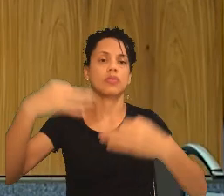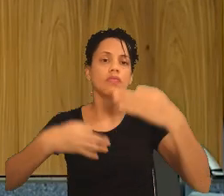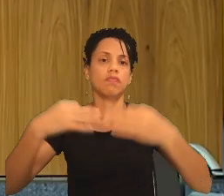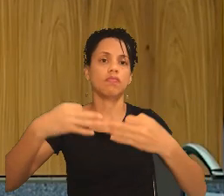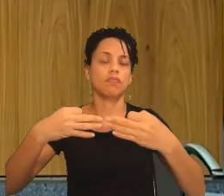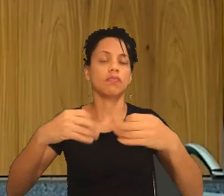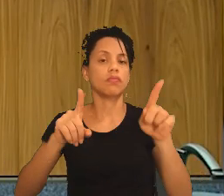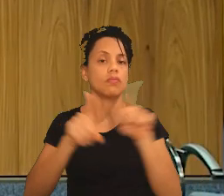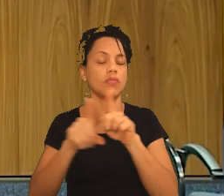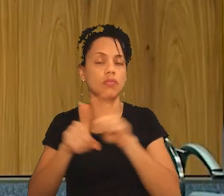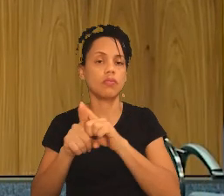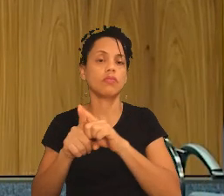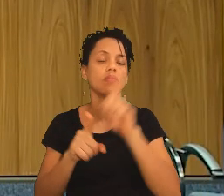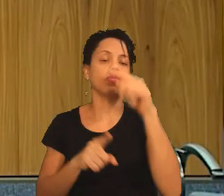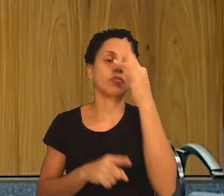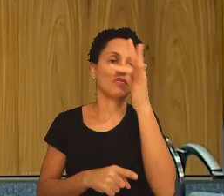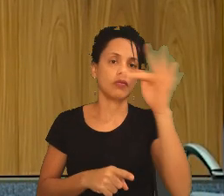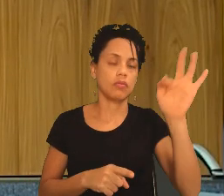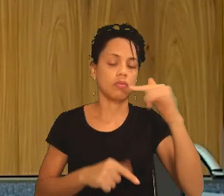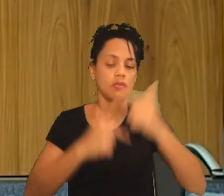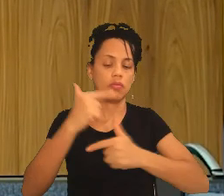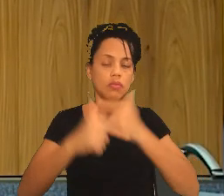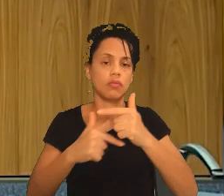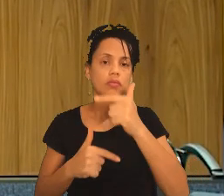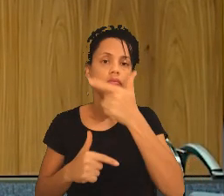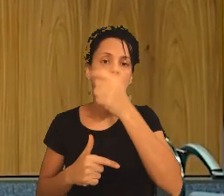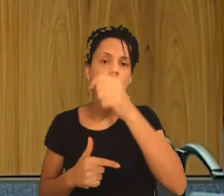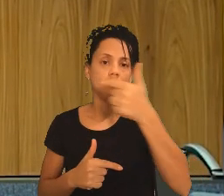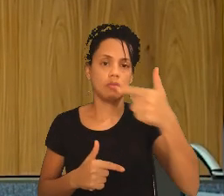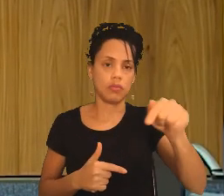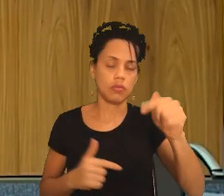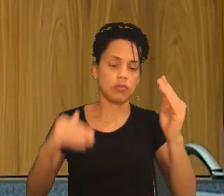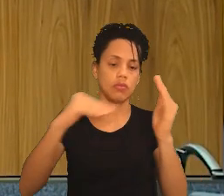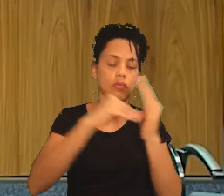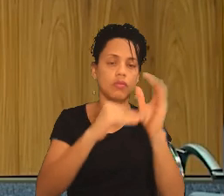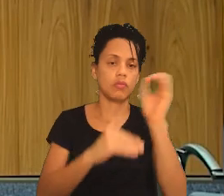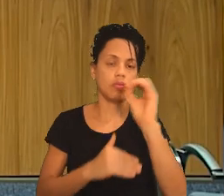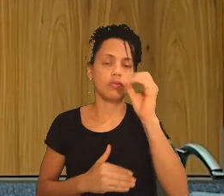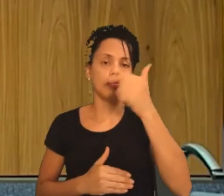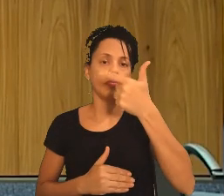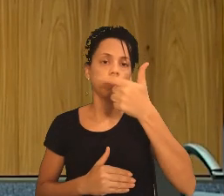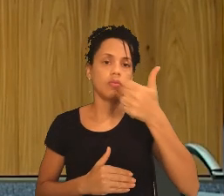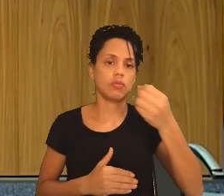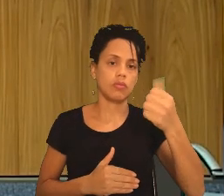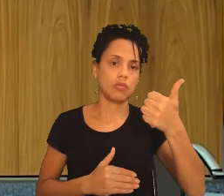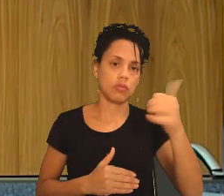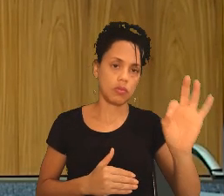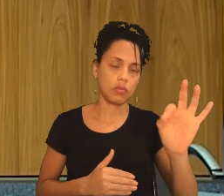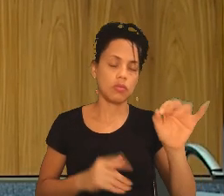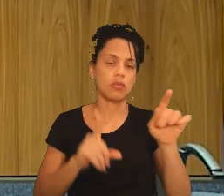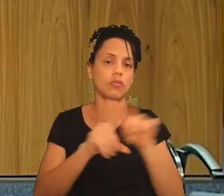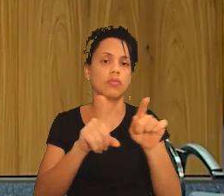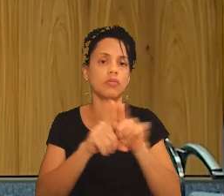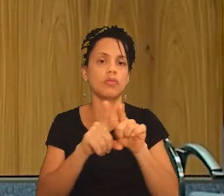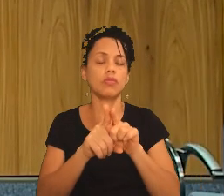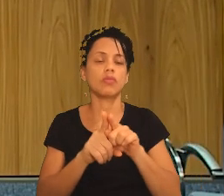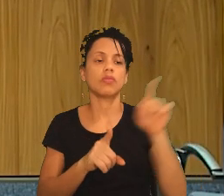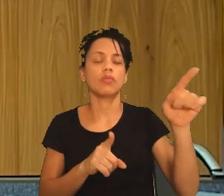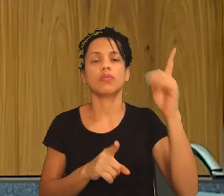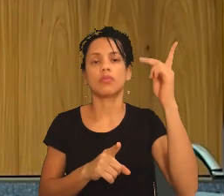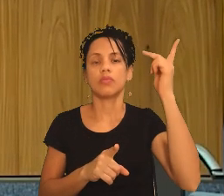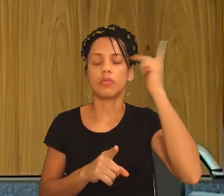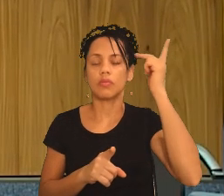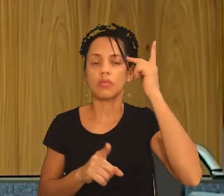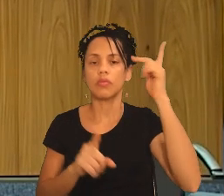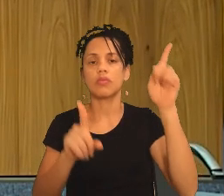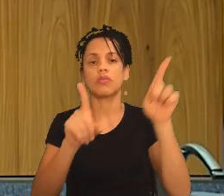entre os anos 2005 e 2007, exercendo as funções de técnico administrativo, analista processual e assessor jurídico. Foi